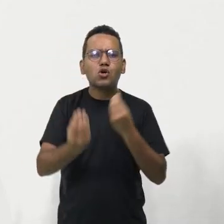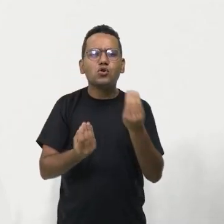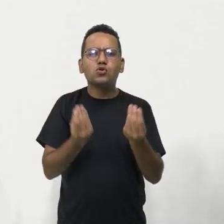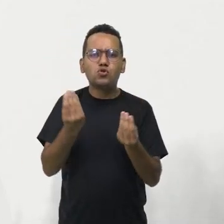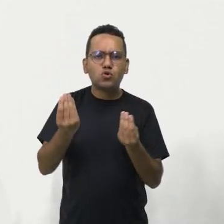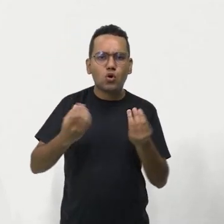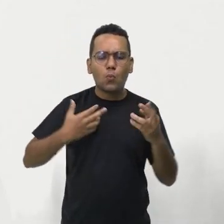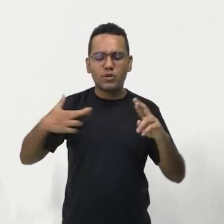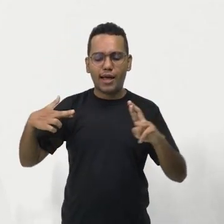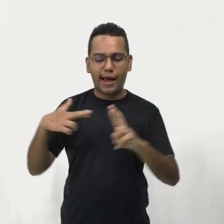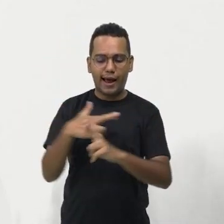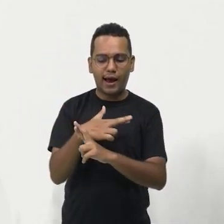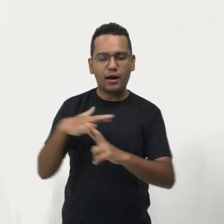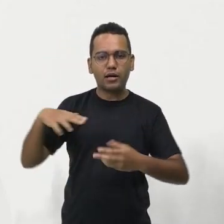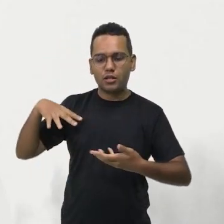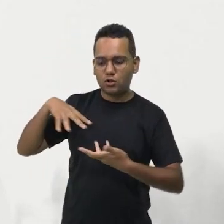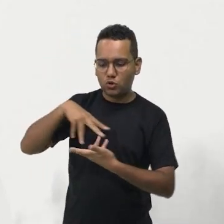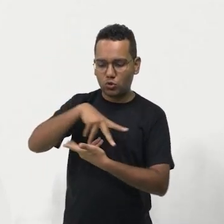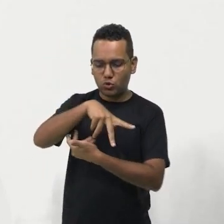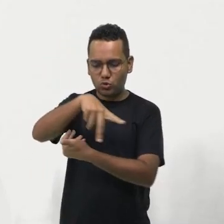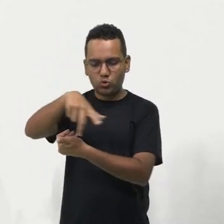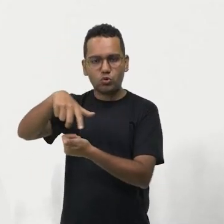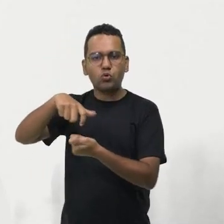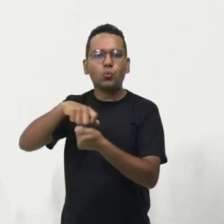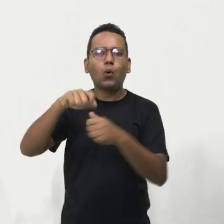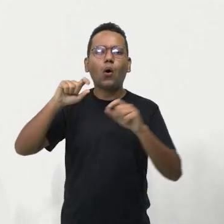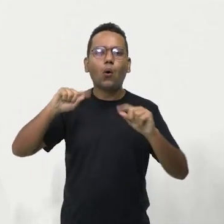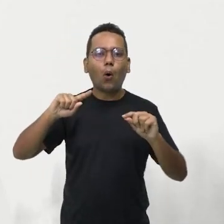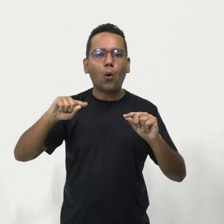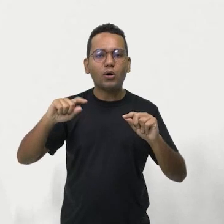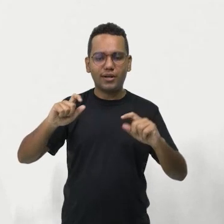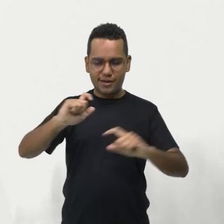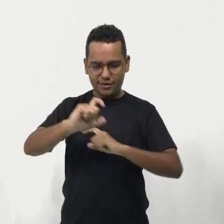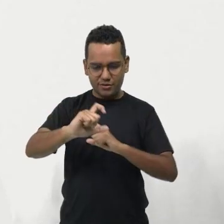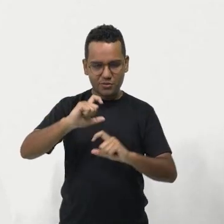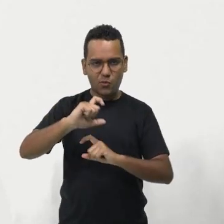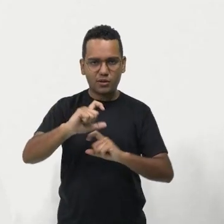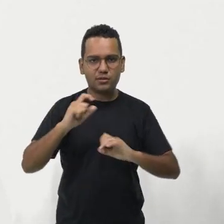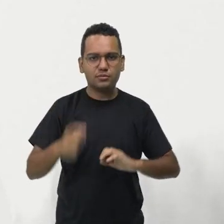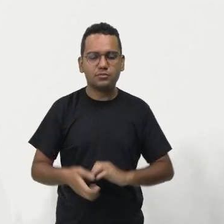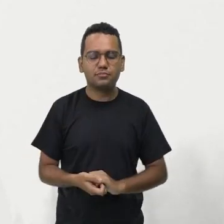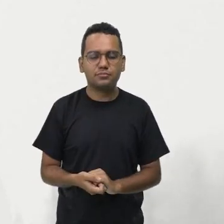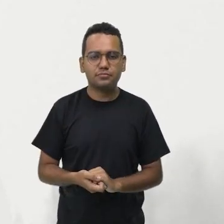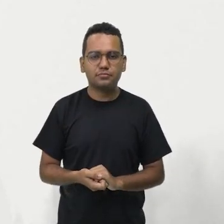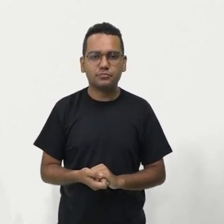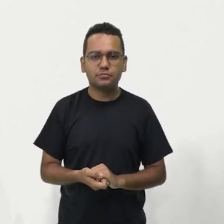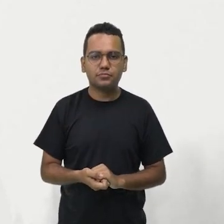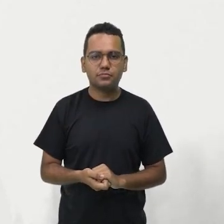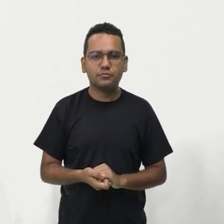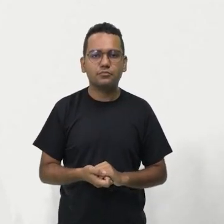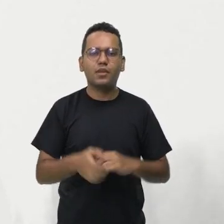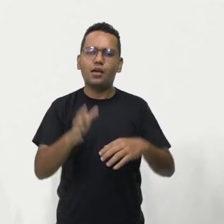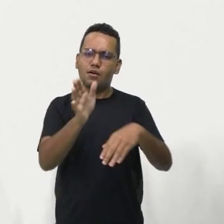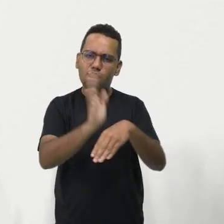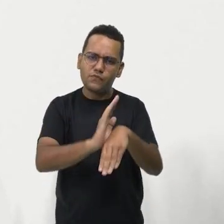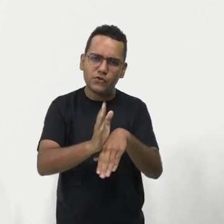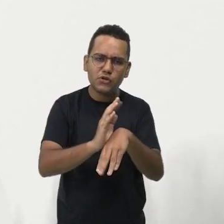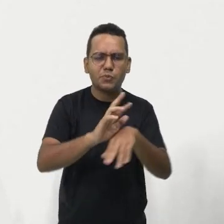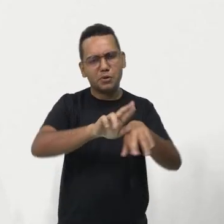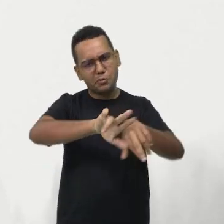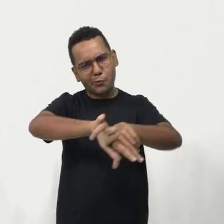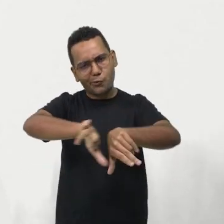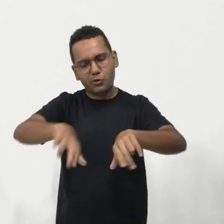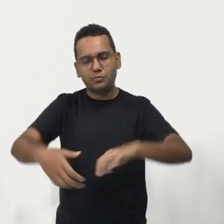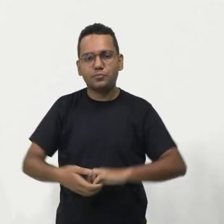relação ao uso no universo fantástico aí dos super-heróis, certo? Das histórias em quadrinhos, filmes,